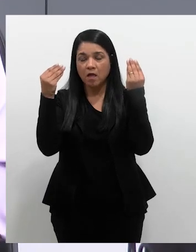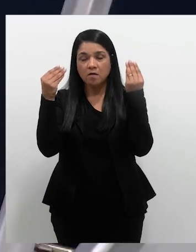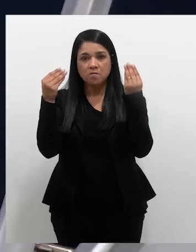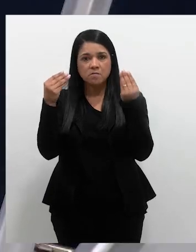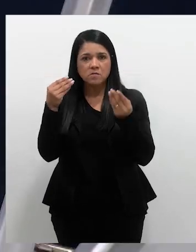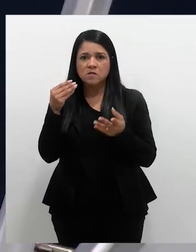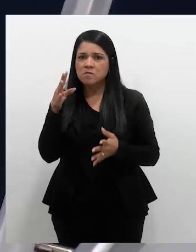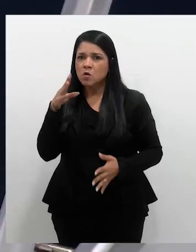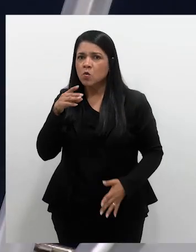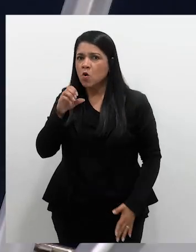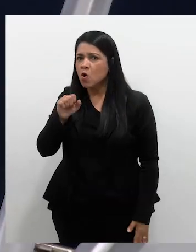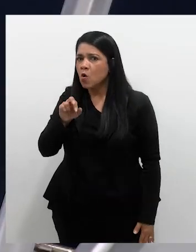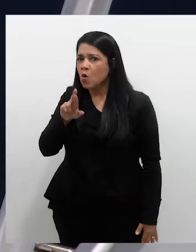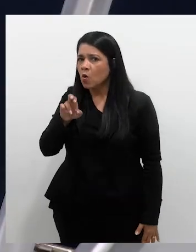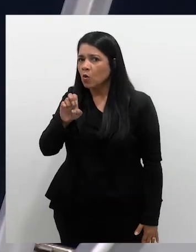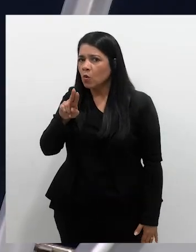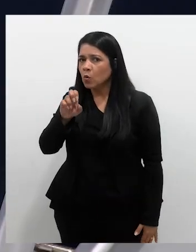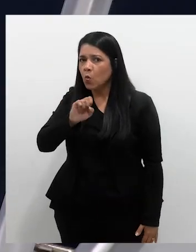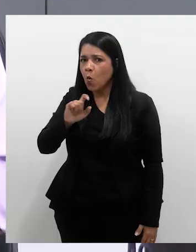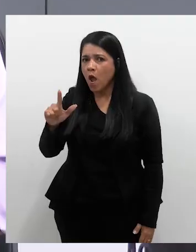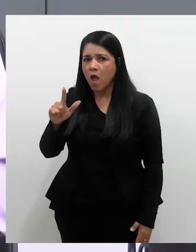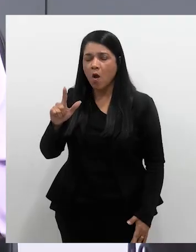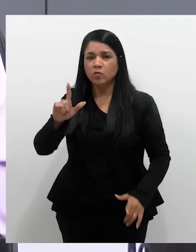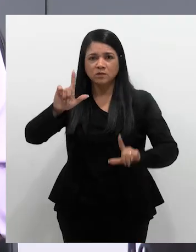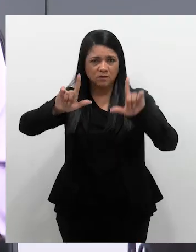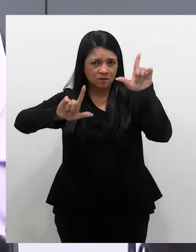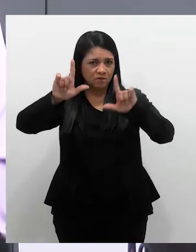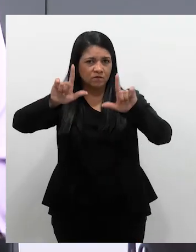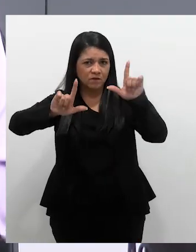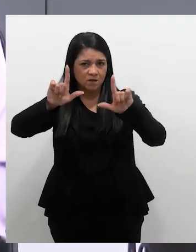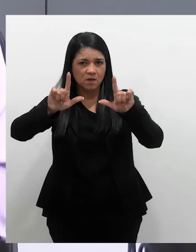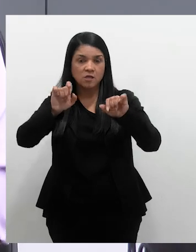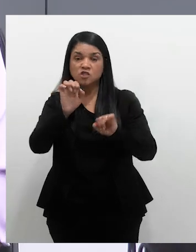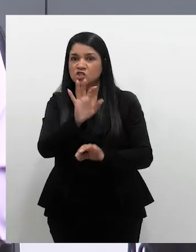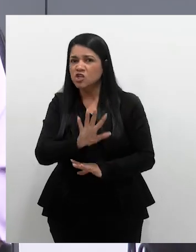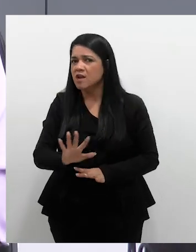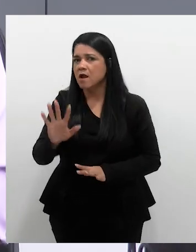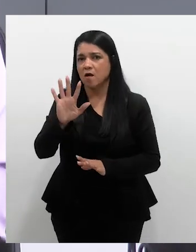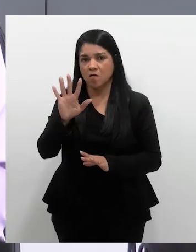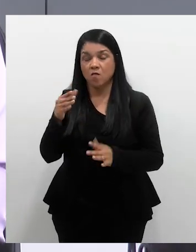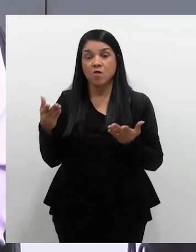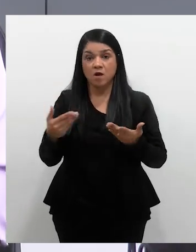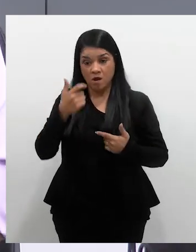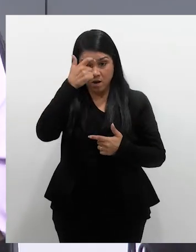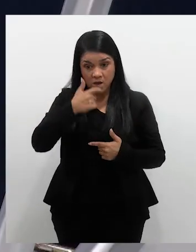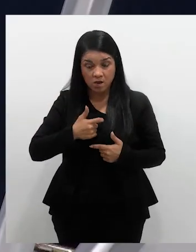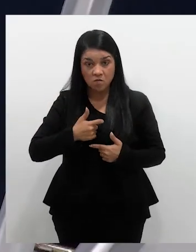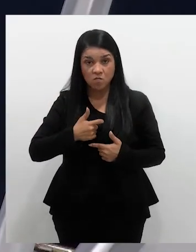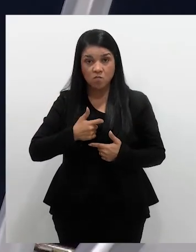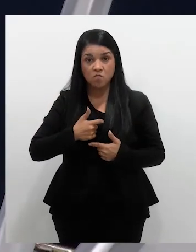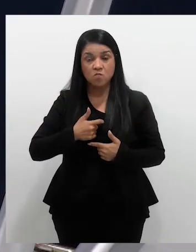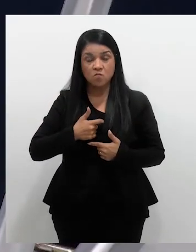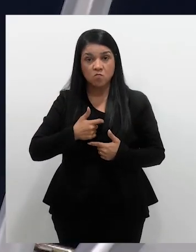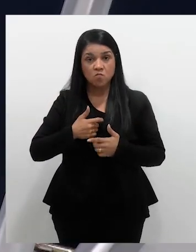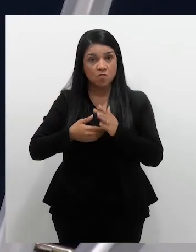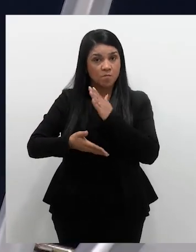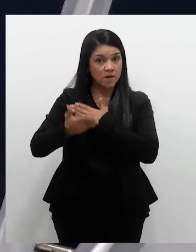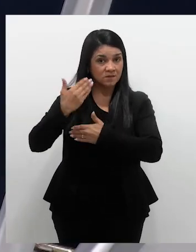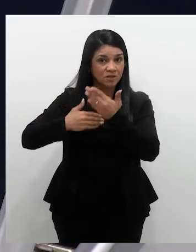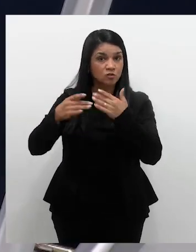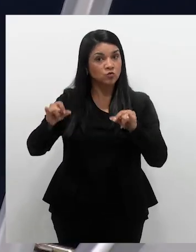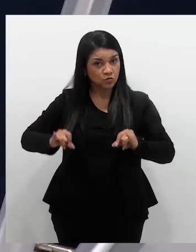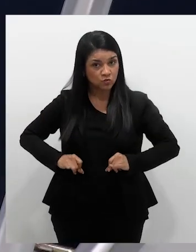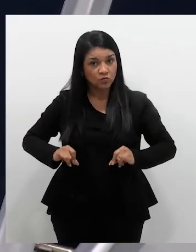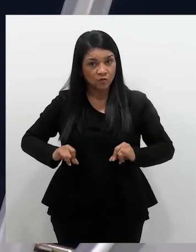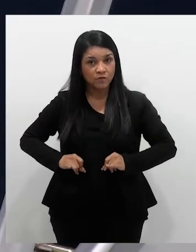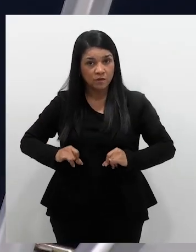muito cruel com nós mulheres. Principalmente com a TV, né? Com o TV, audiovisual com em tudo. geral, com tudo. Eu já fui uma pessoa